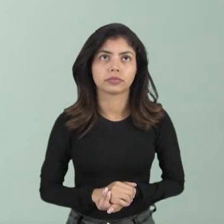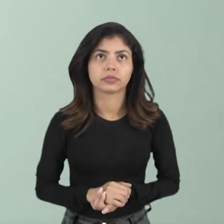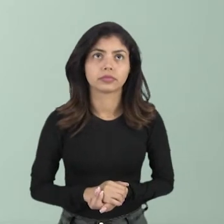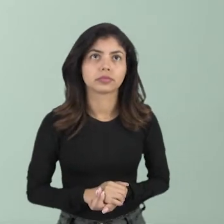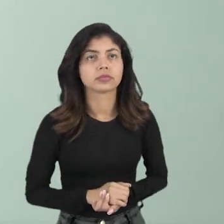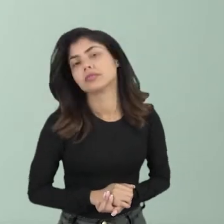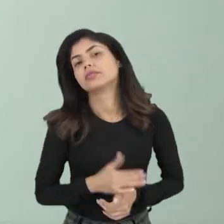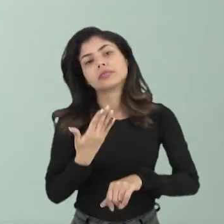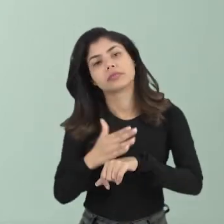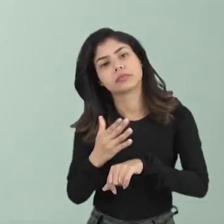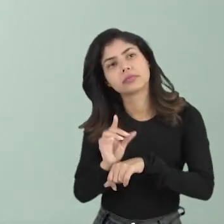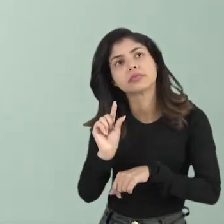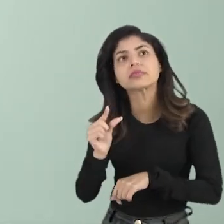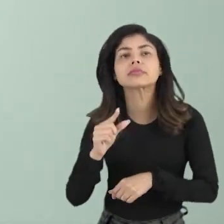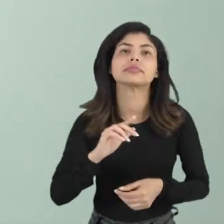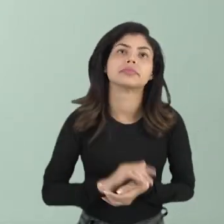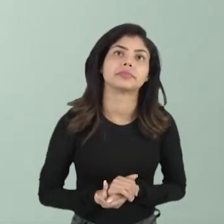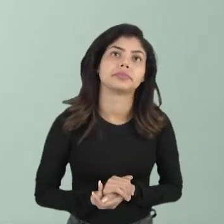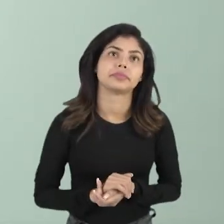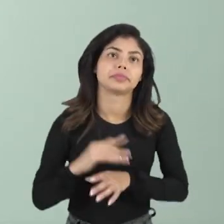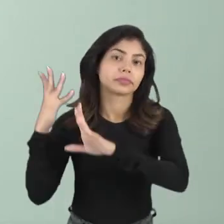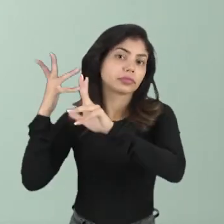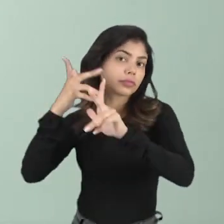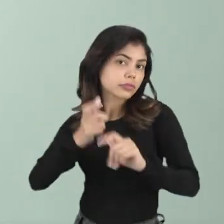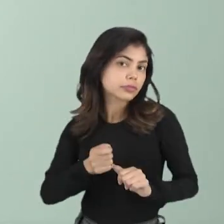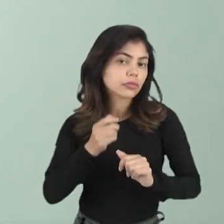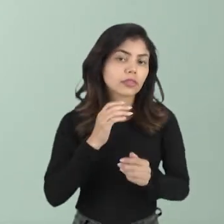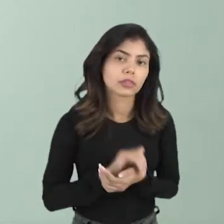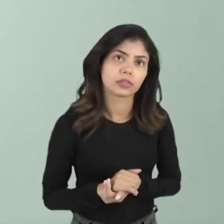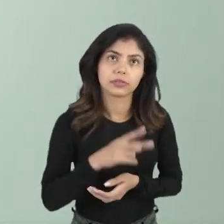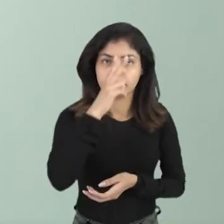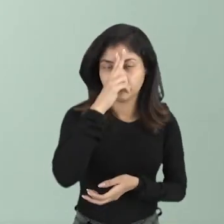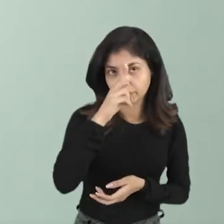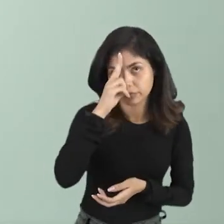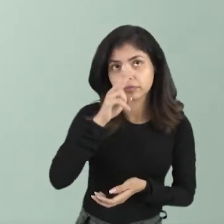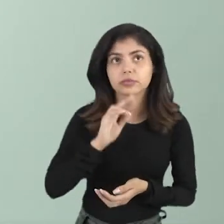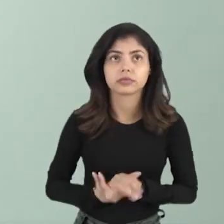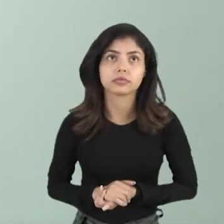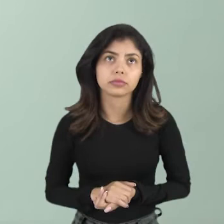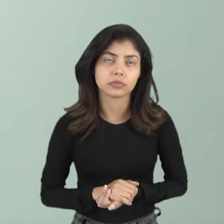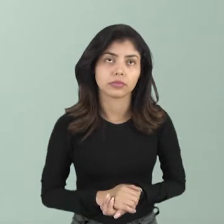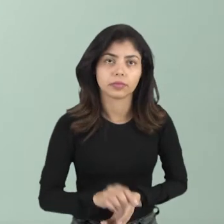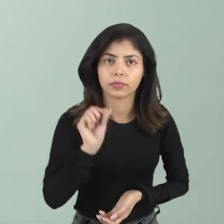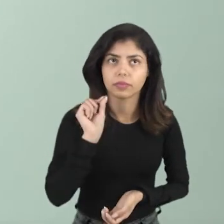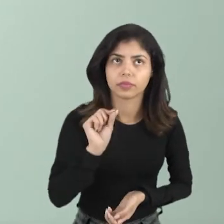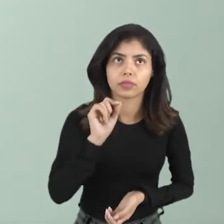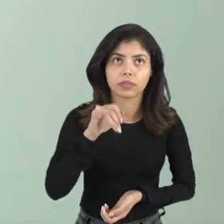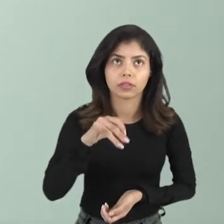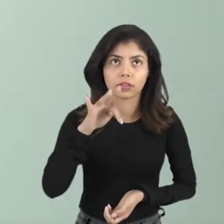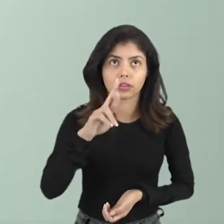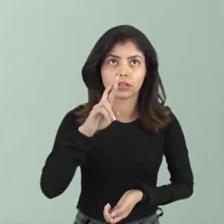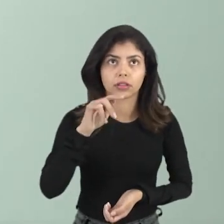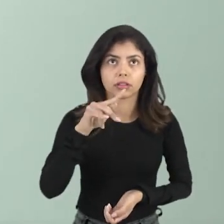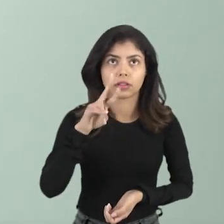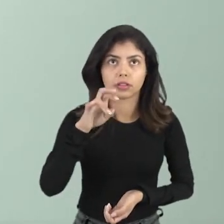aí nós vamos exercitar um pouquinho, só para nós retomarmos e relembrarmos o que é a